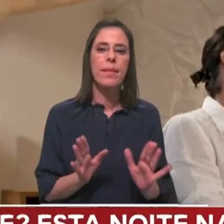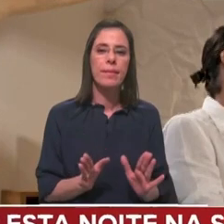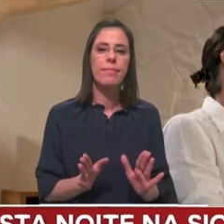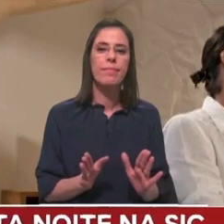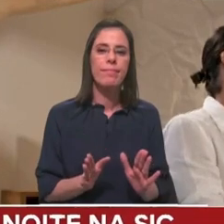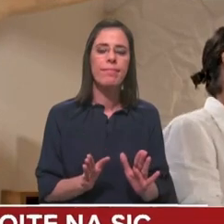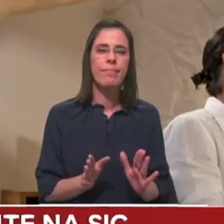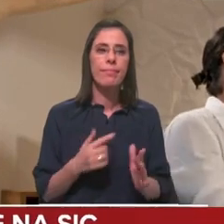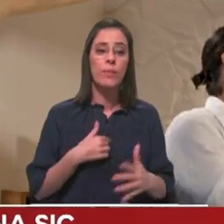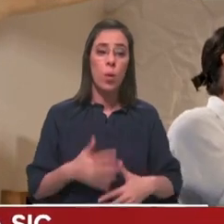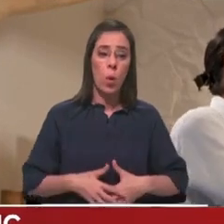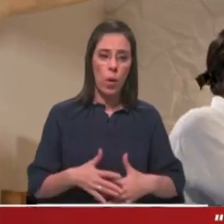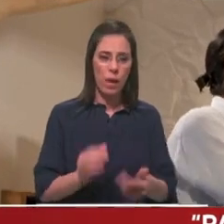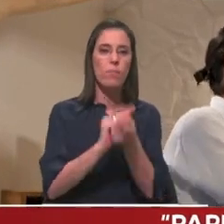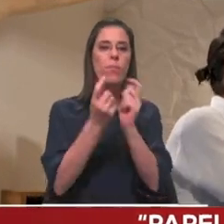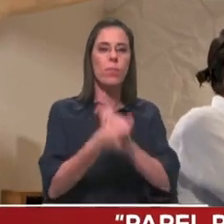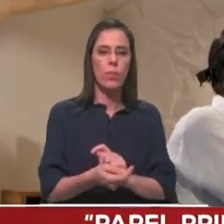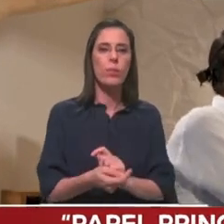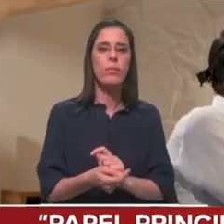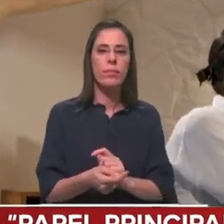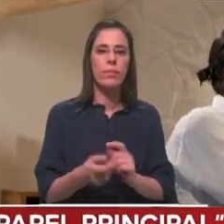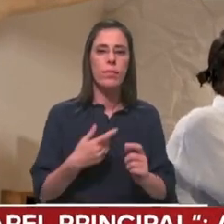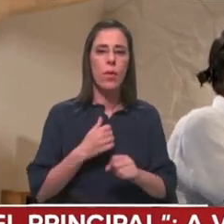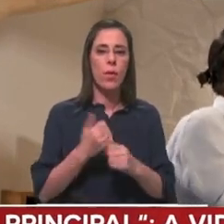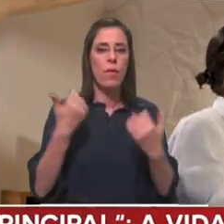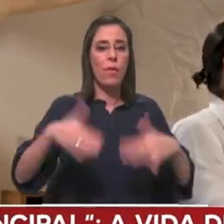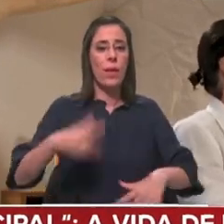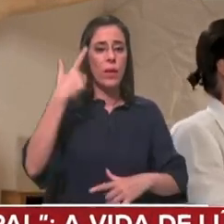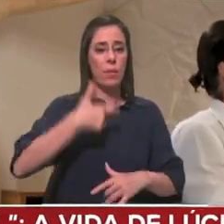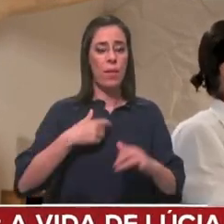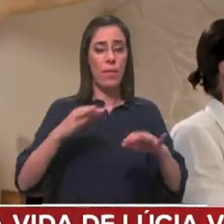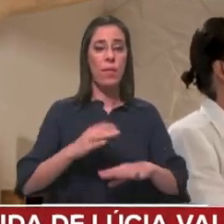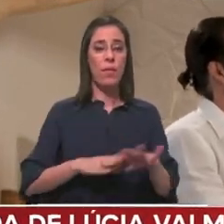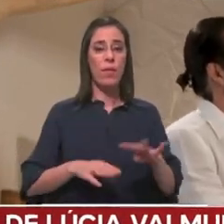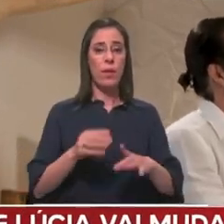quando eu engravido, transforma-me, porque eu deixo de fazer mal a mim própria, que eu fazia com o transtorno alimentar.